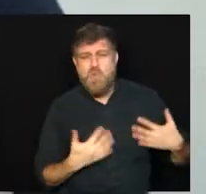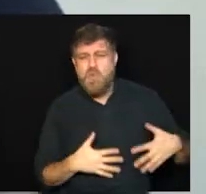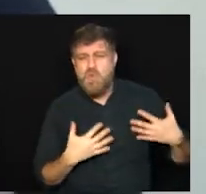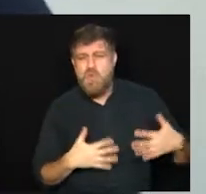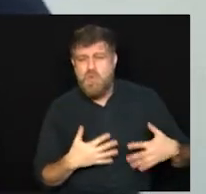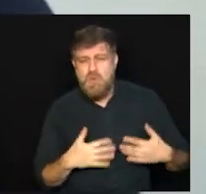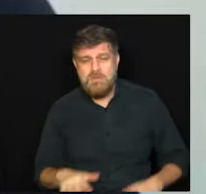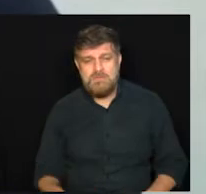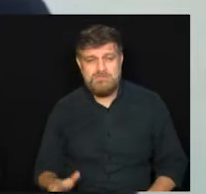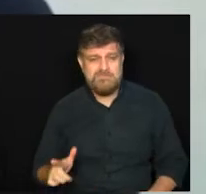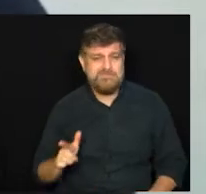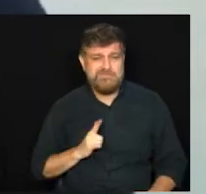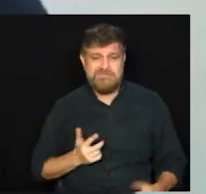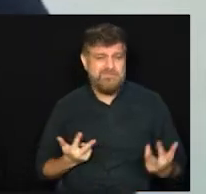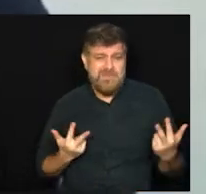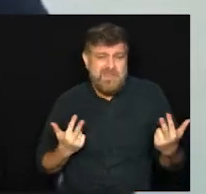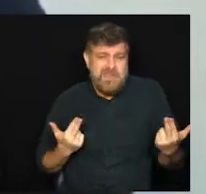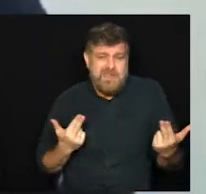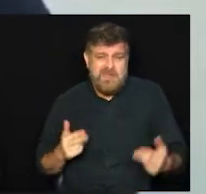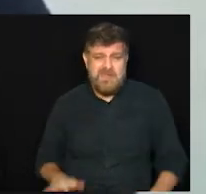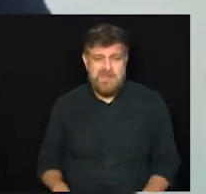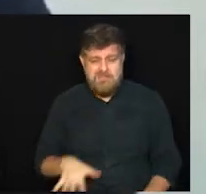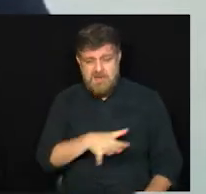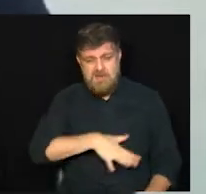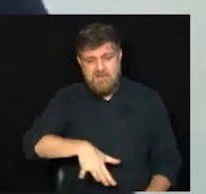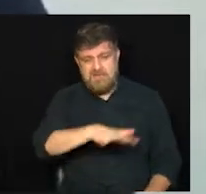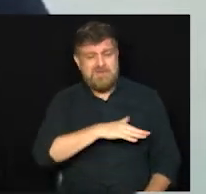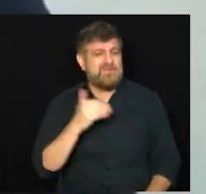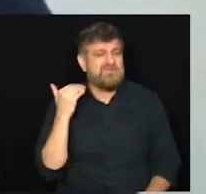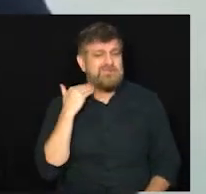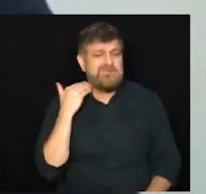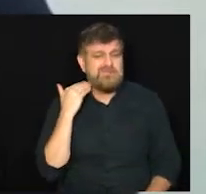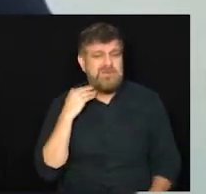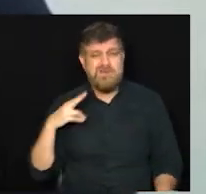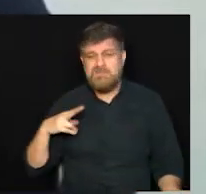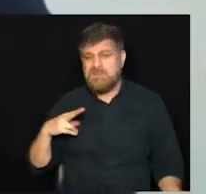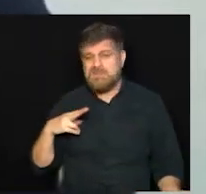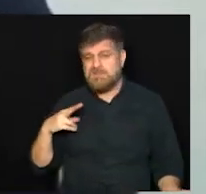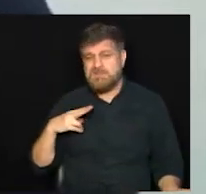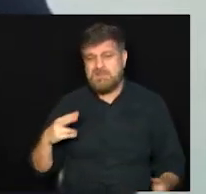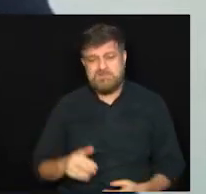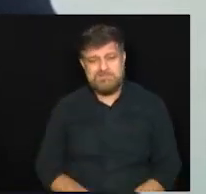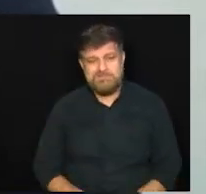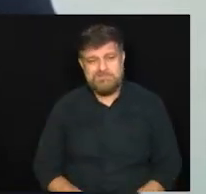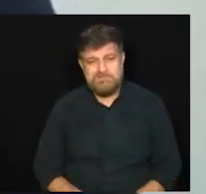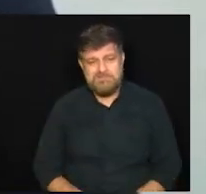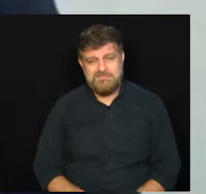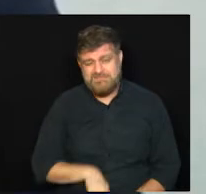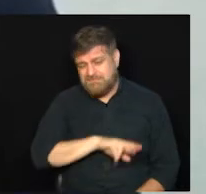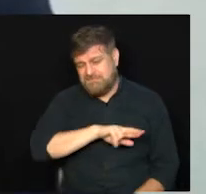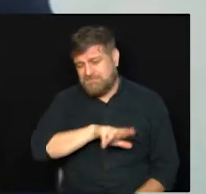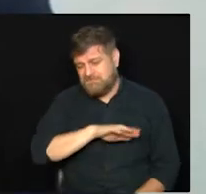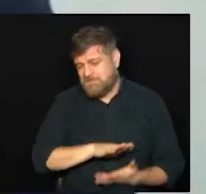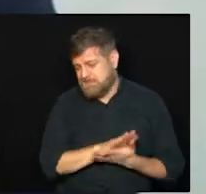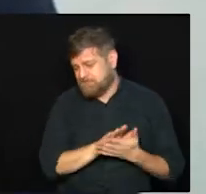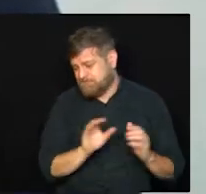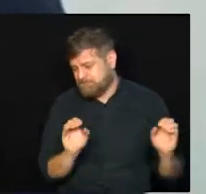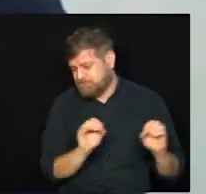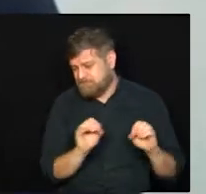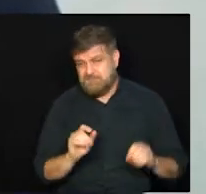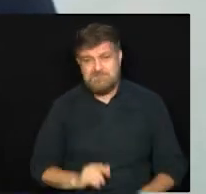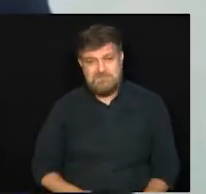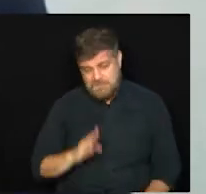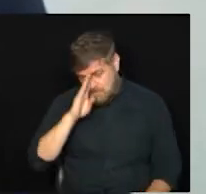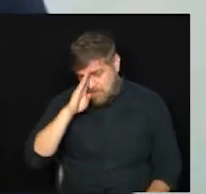e condições muito parecidas com os bancos privados. O mais importante foi o benefício emergencial